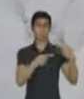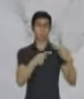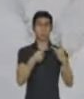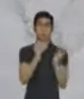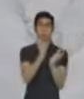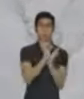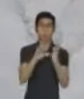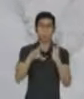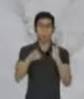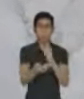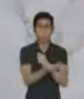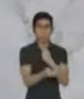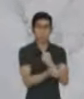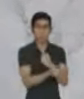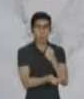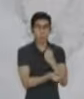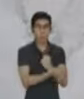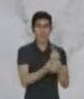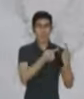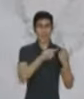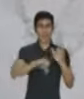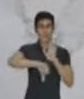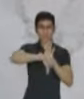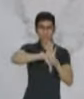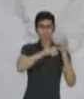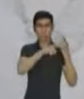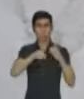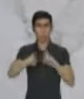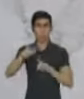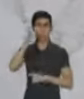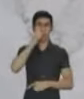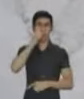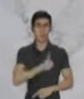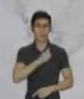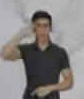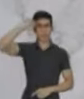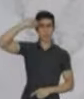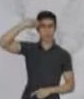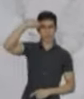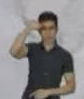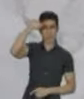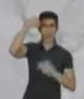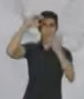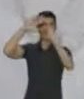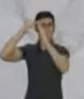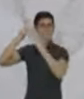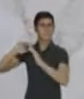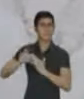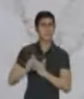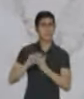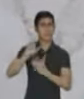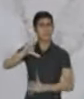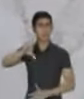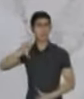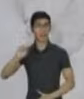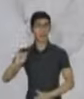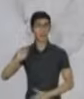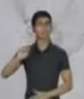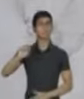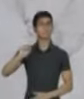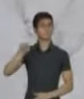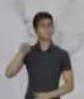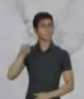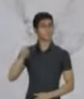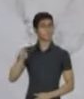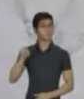cometeram um crime contra uma mulher negra periférica lésbica que por si só já mereceria